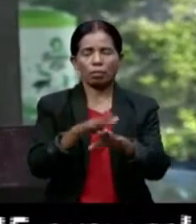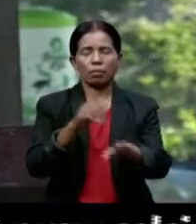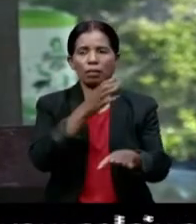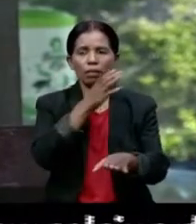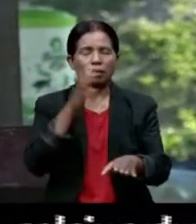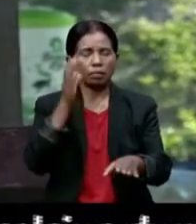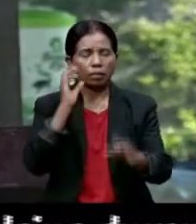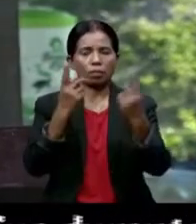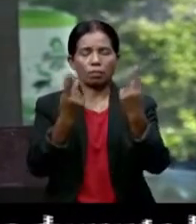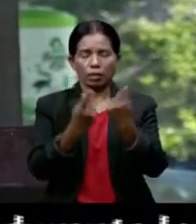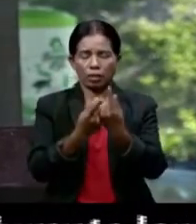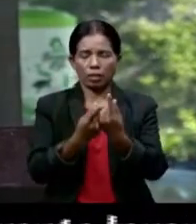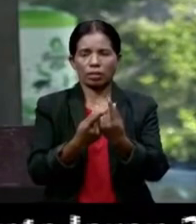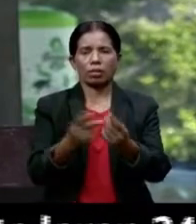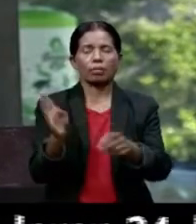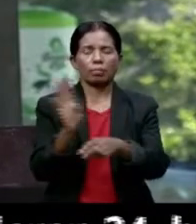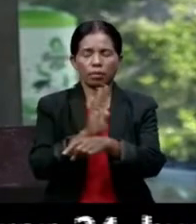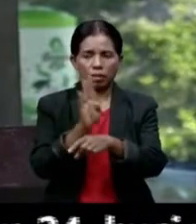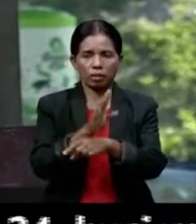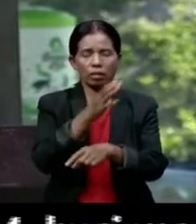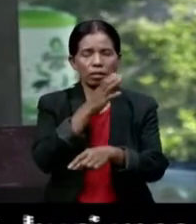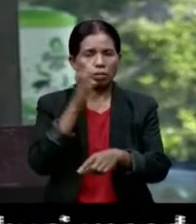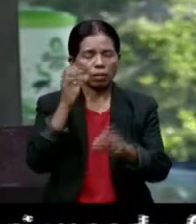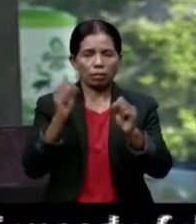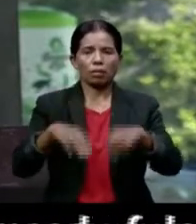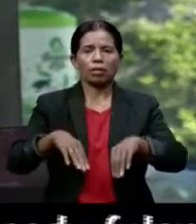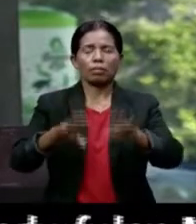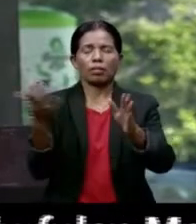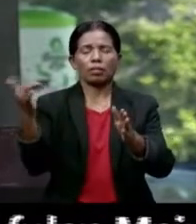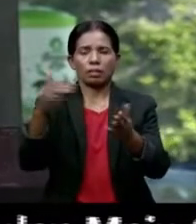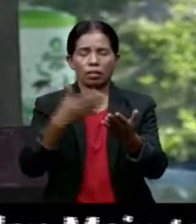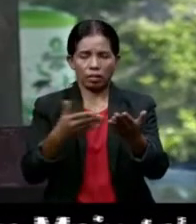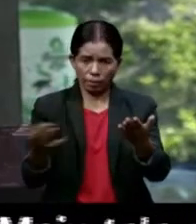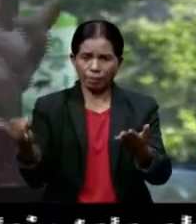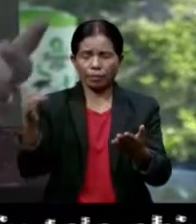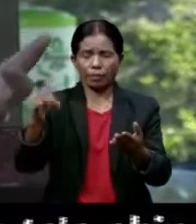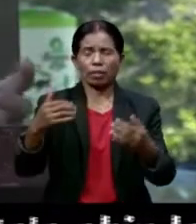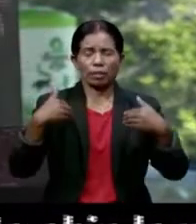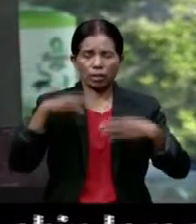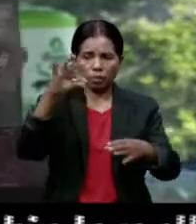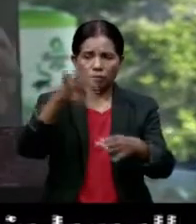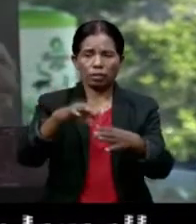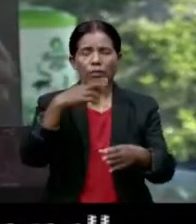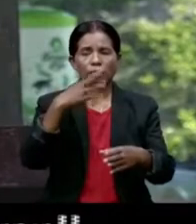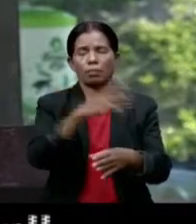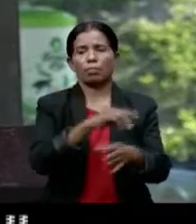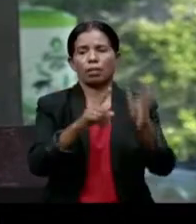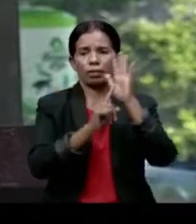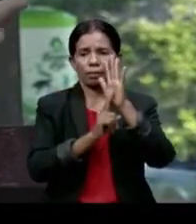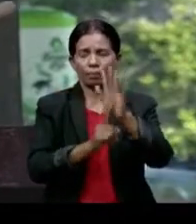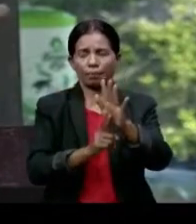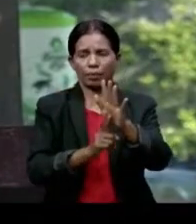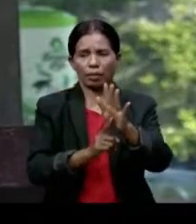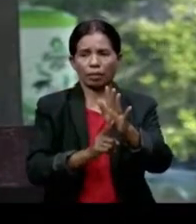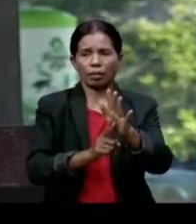Tabul empresarius agrícola ou pengusaha pertanian. At motiva sira katak sira to si de raida bel saina kolateral, sair garantia